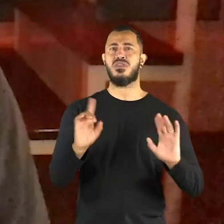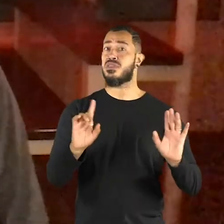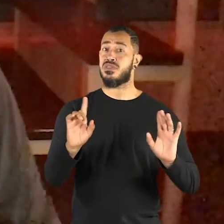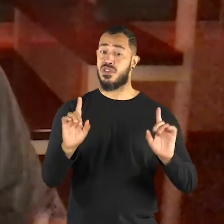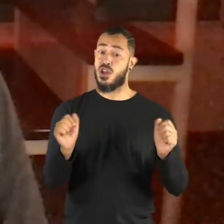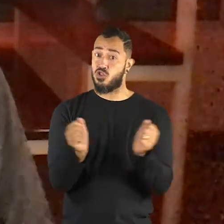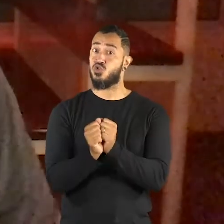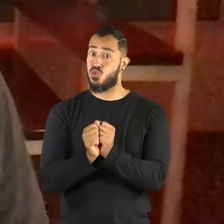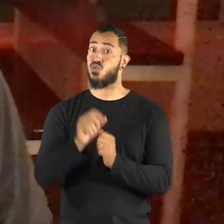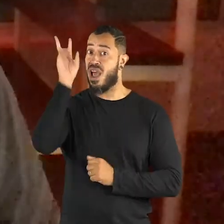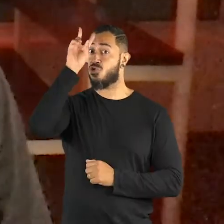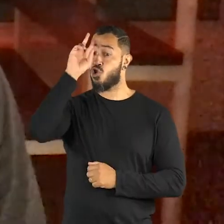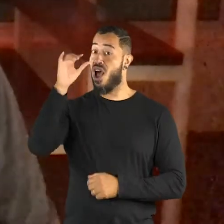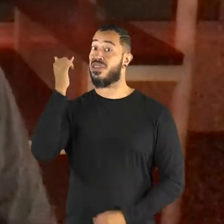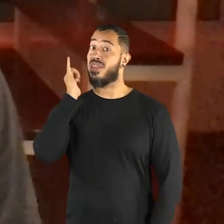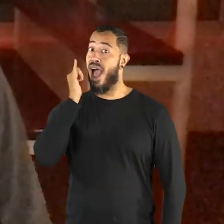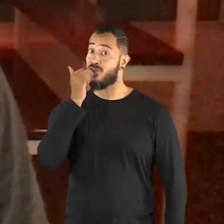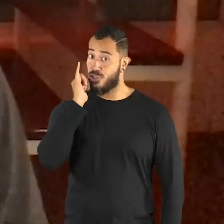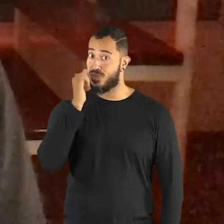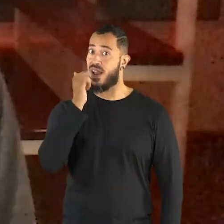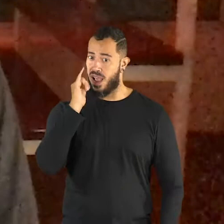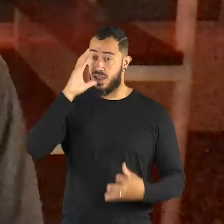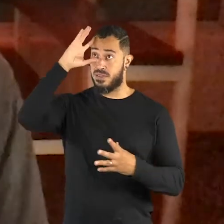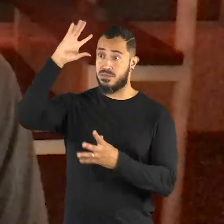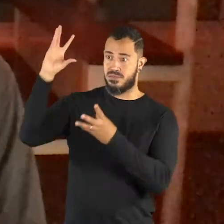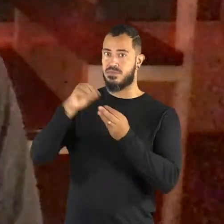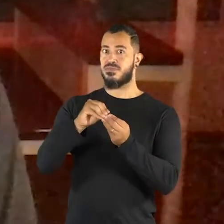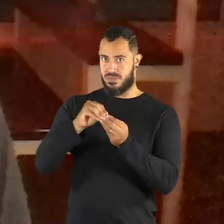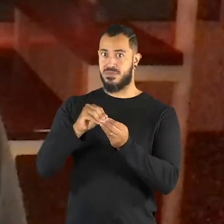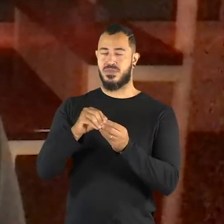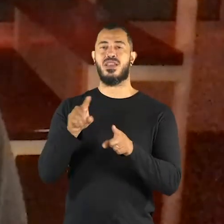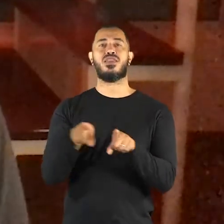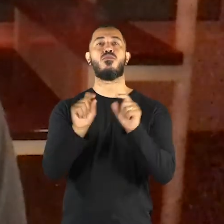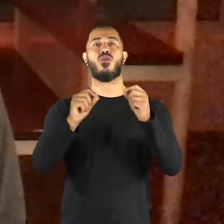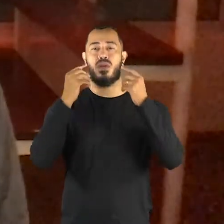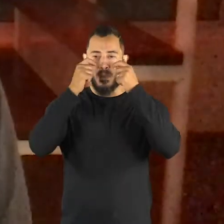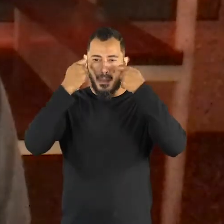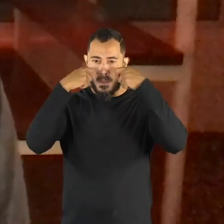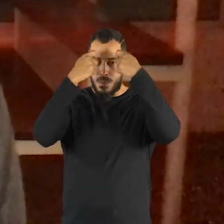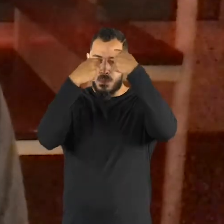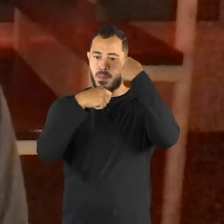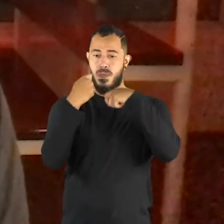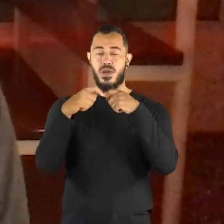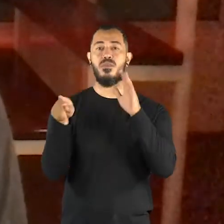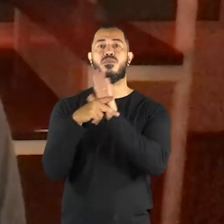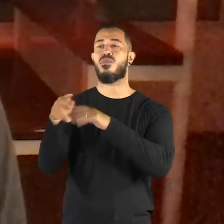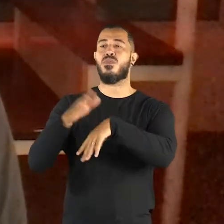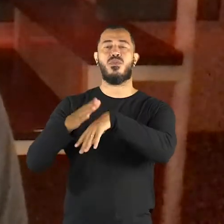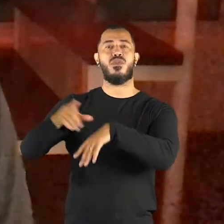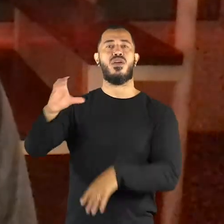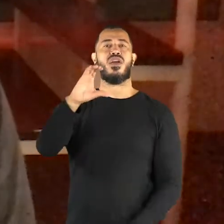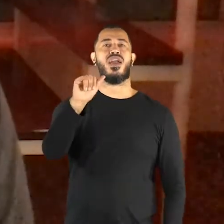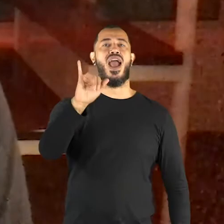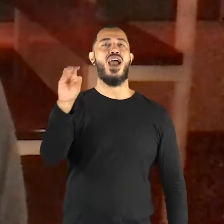narrativa, ela conta a história junto do que você está pensando. E não menos importante, eu acho que a maquiagem também, feita pelo Caio, no nosso clipe